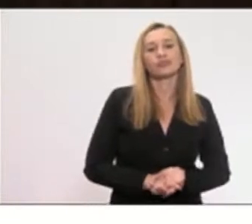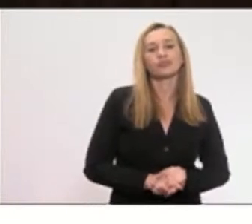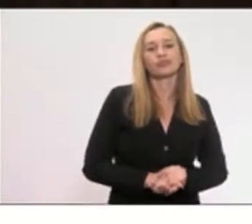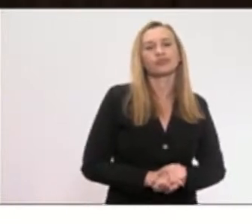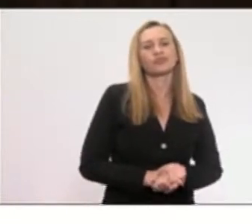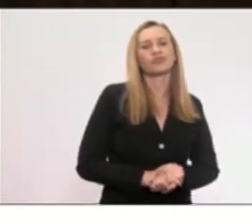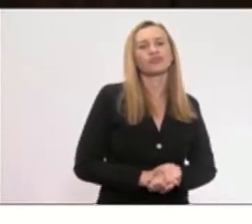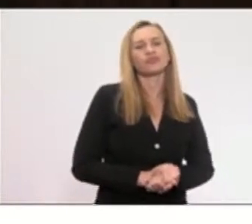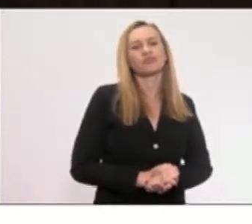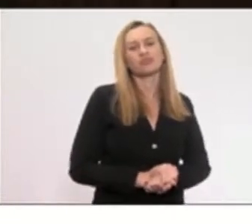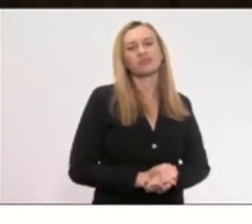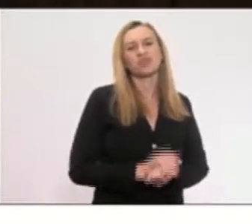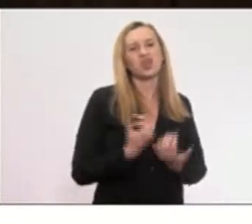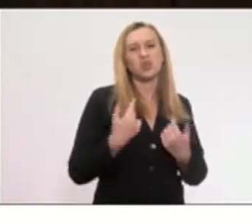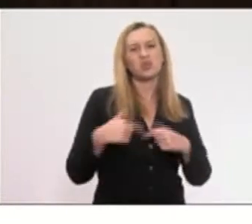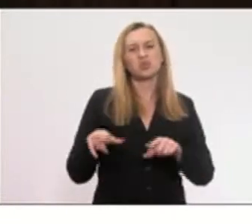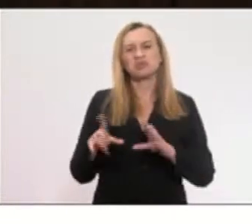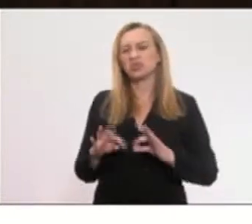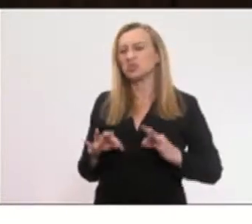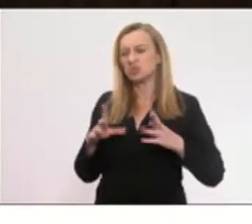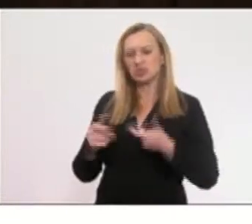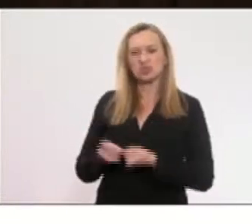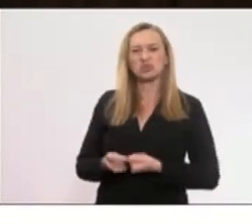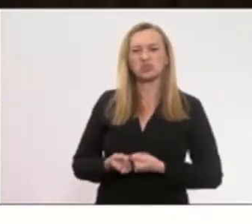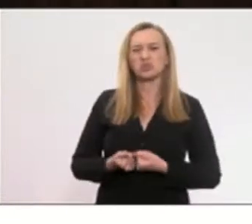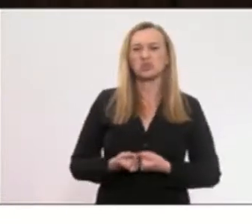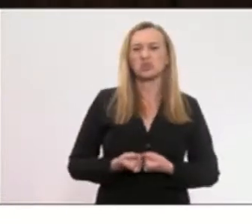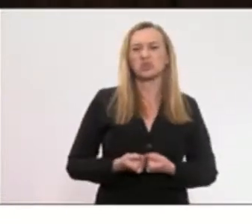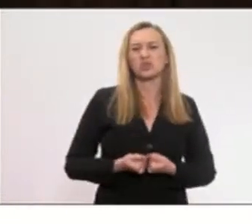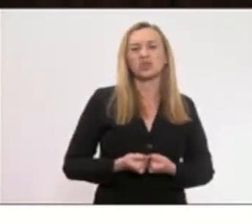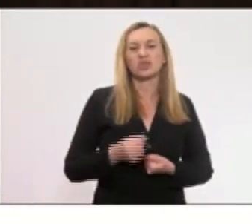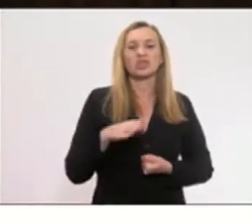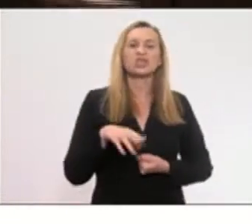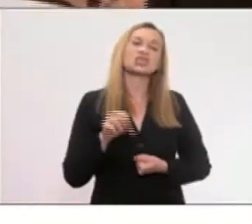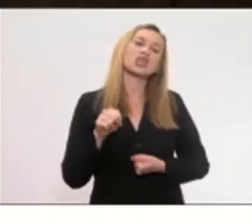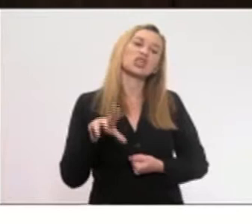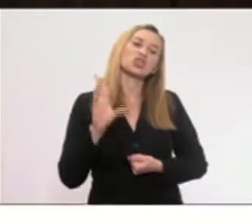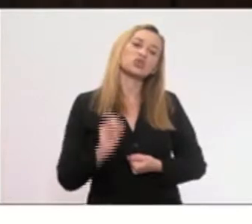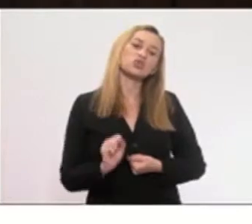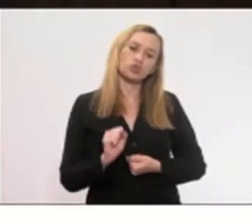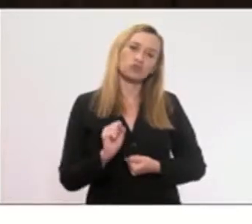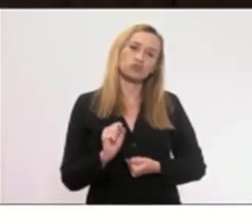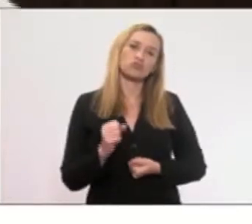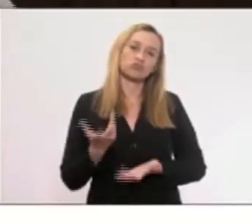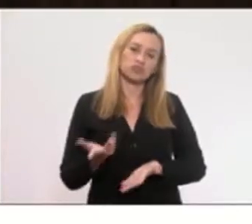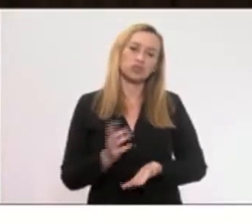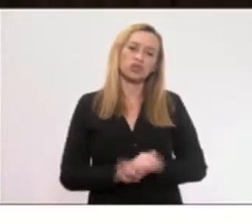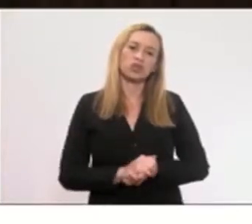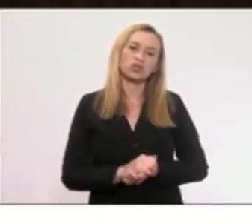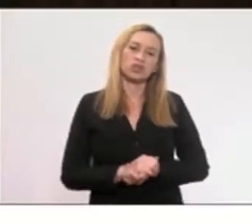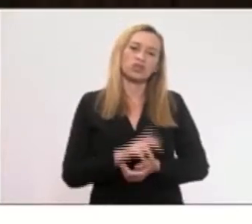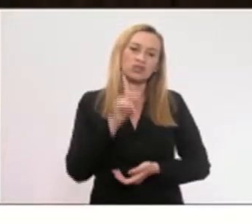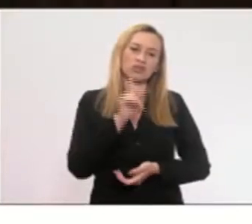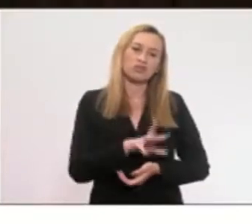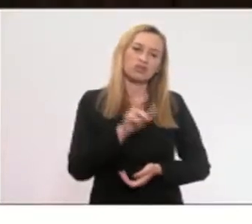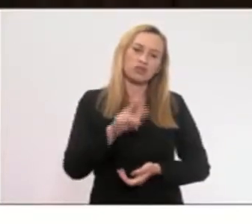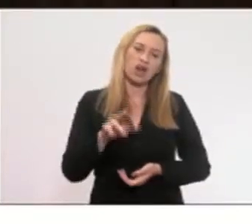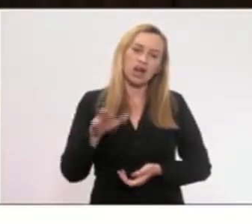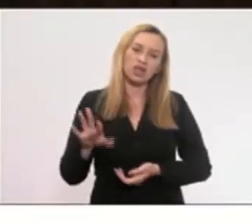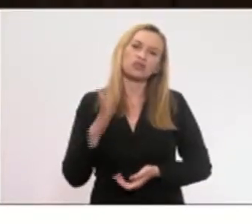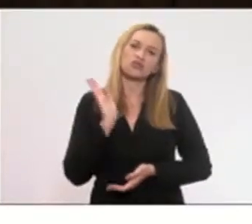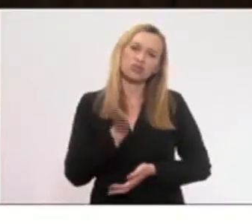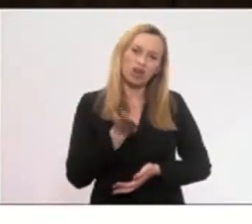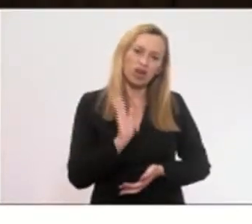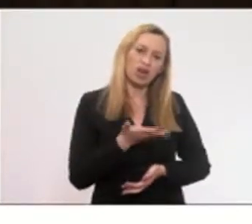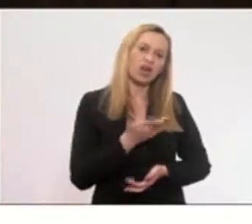um contrassenso, um dos maiores contrassensos, sem contar os diversos já